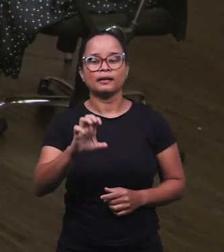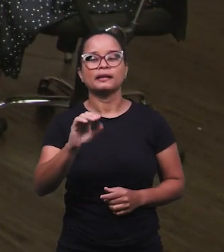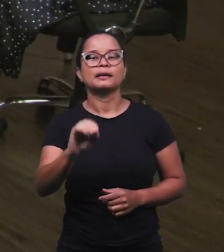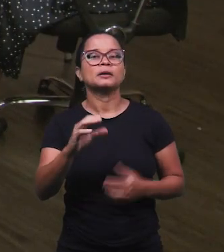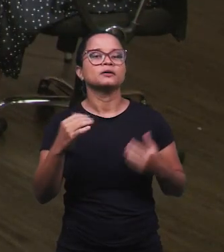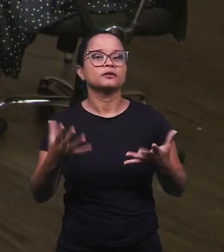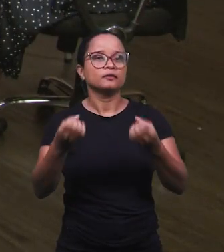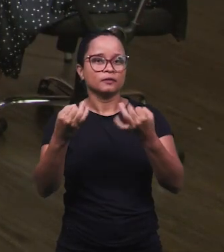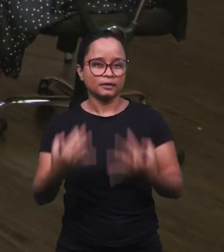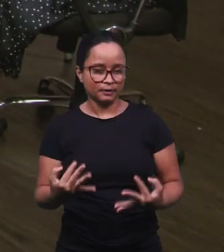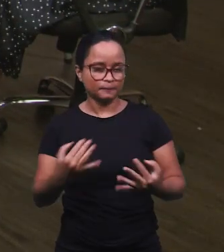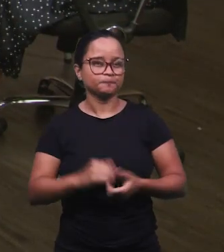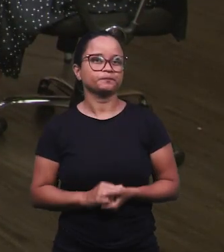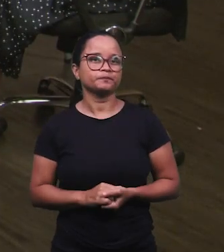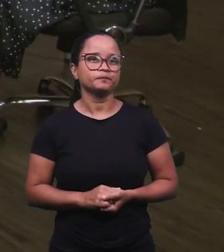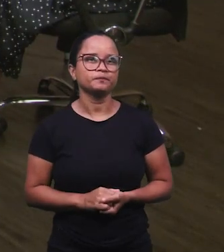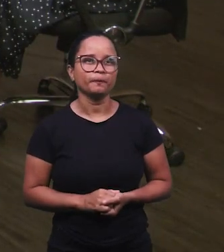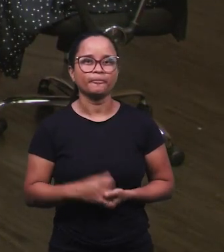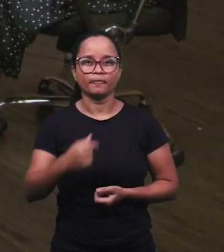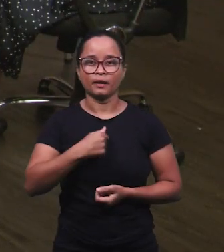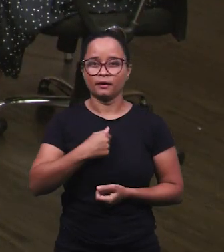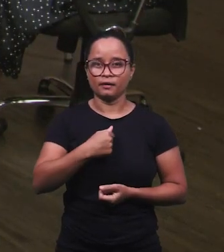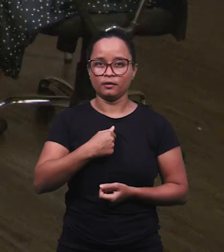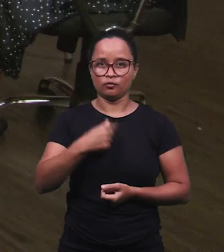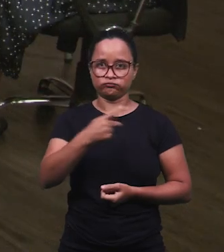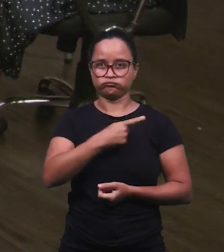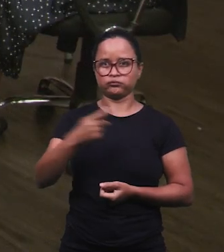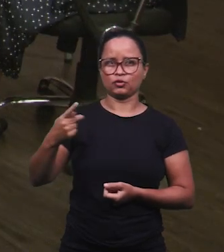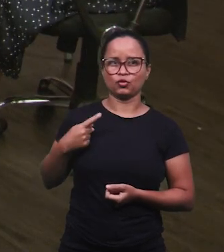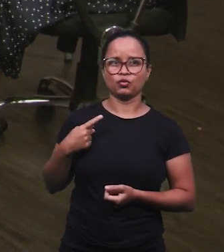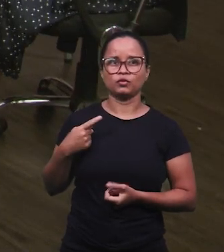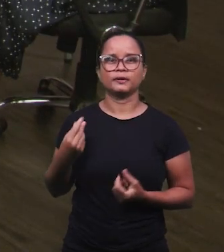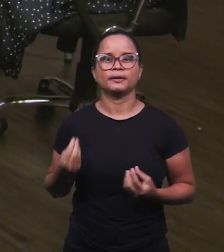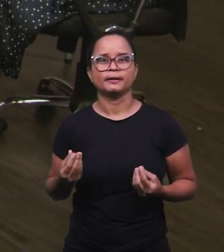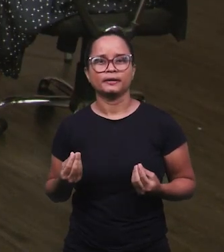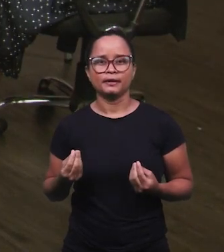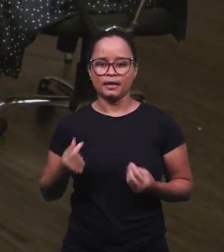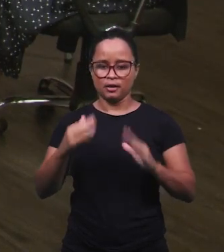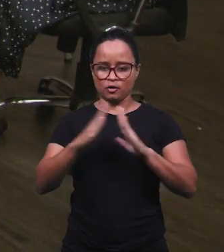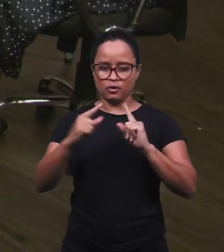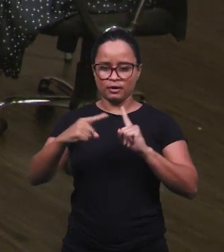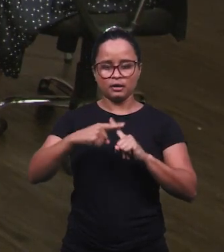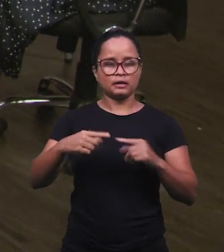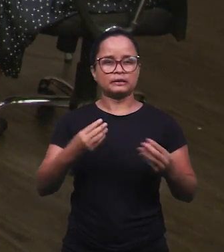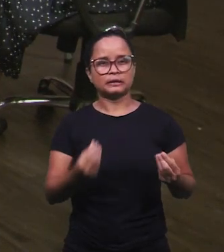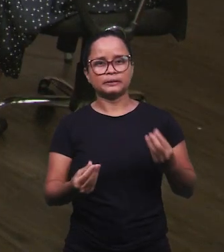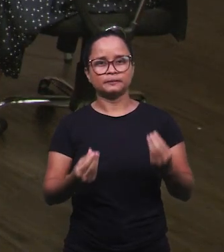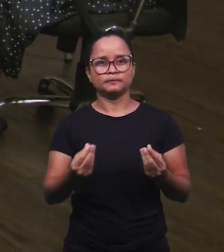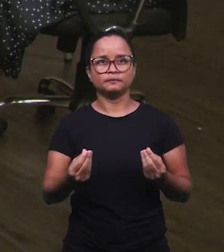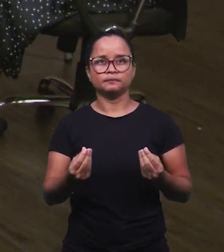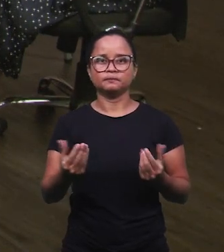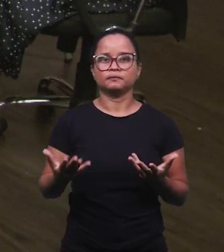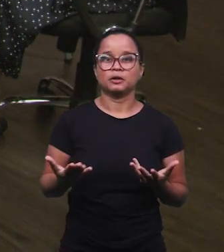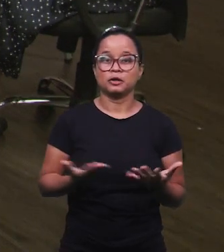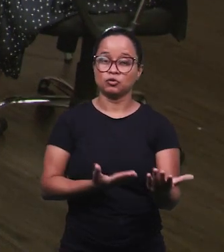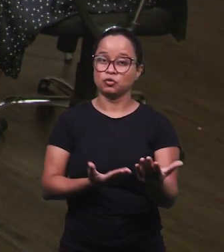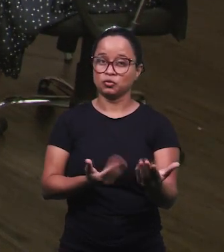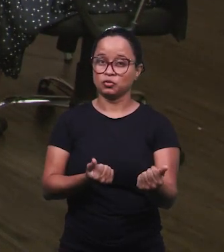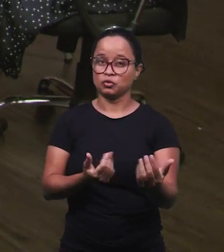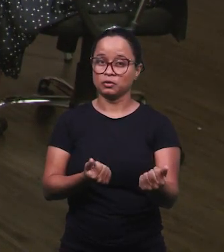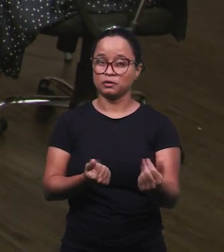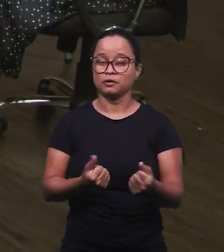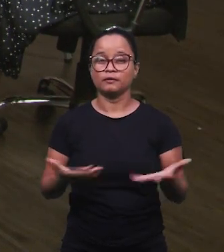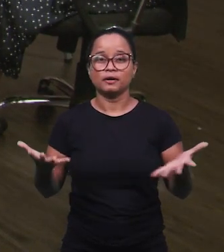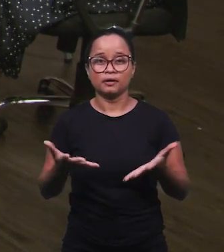isso, sobre essa... Eu sou pastor, eu estou numa igreja e os jovens